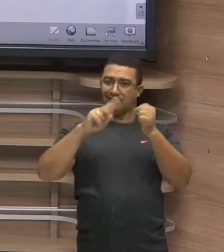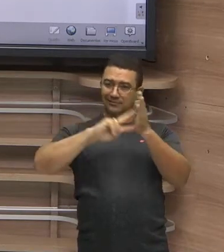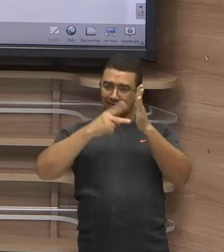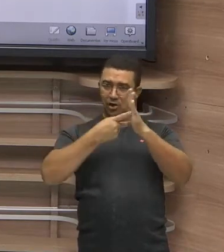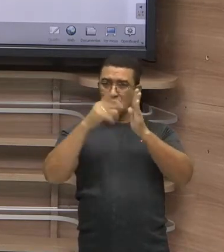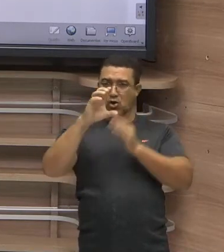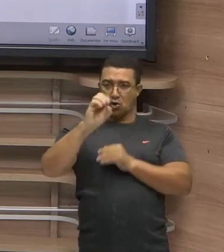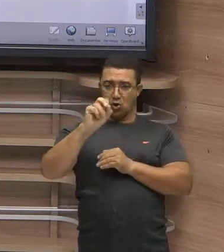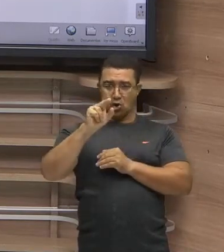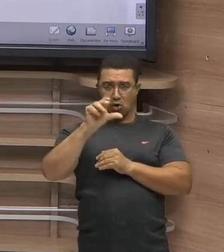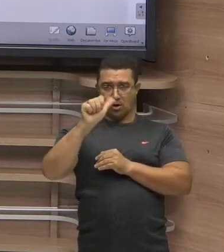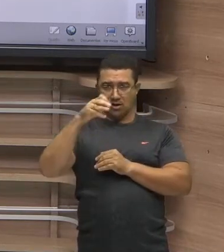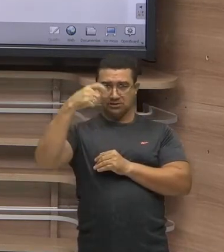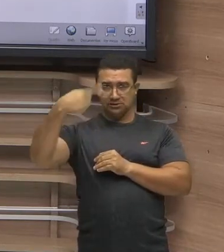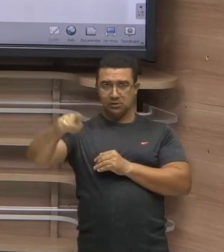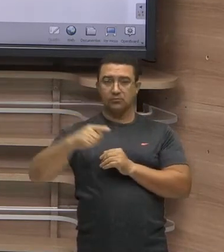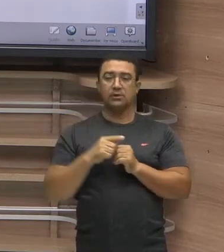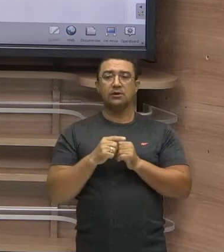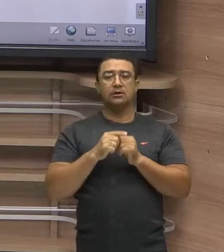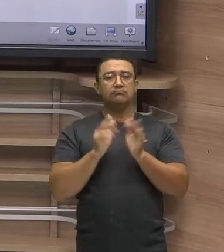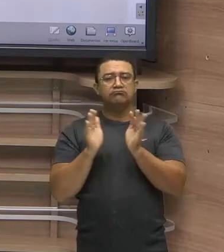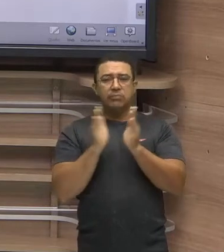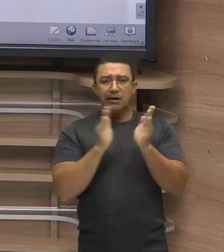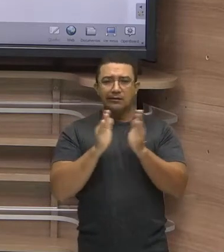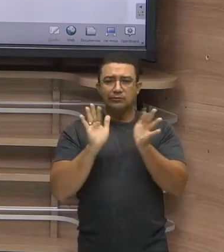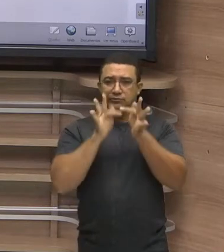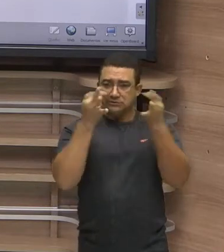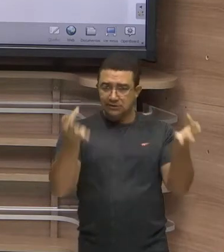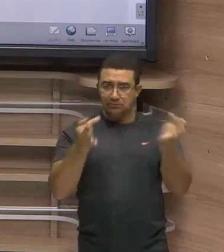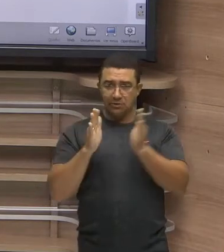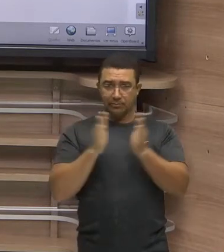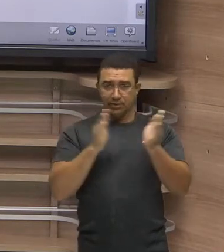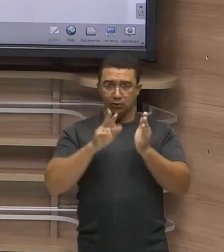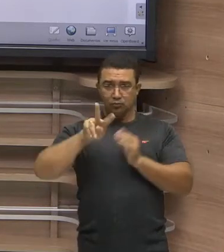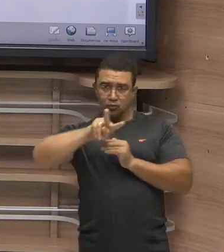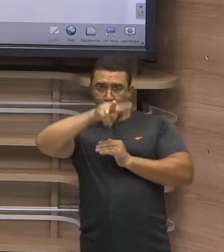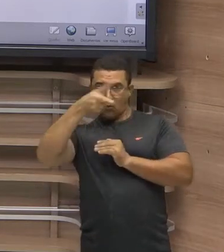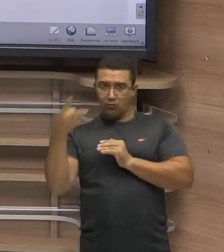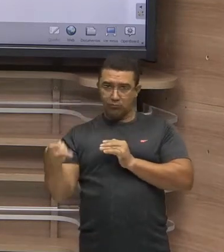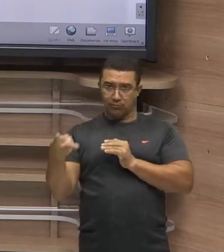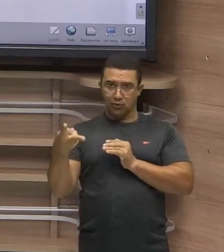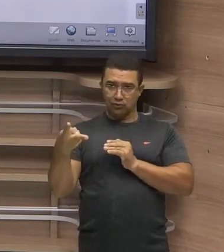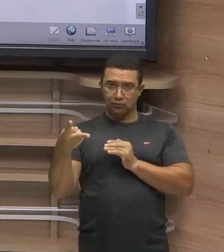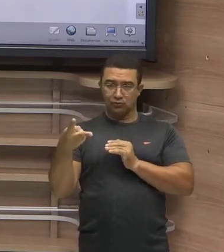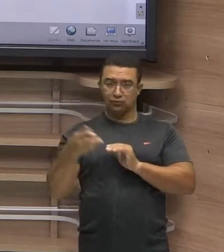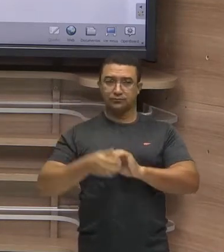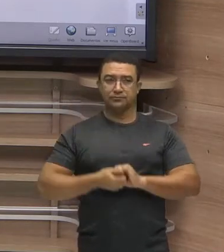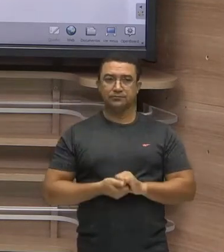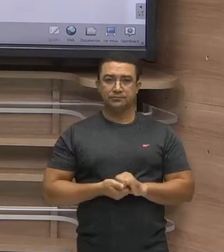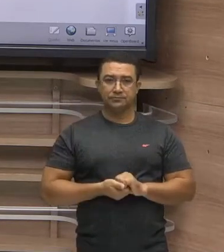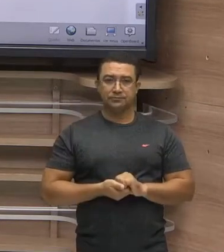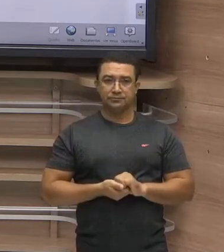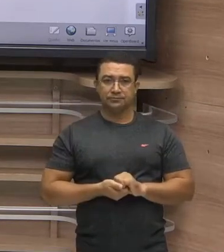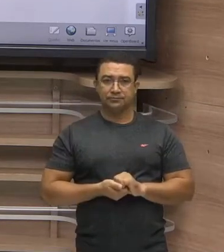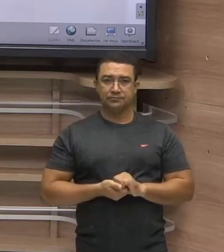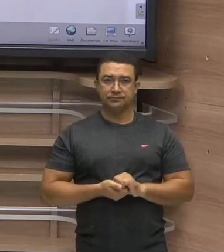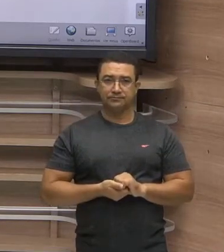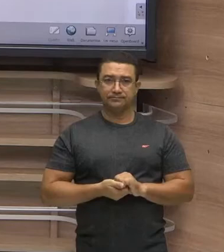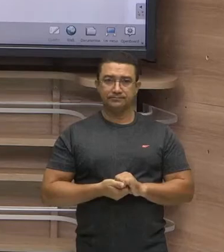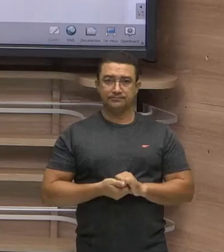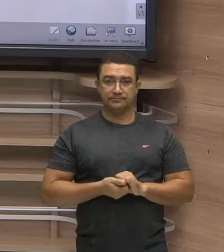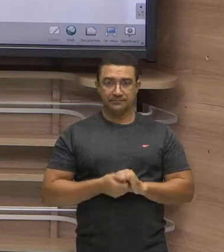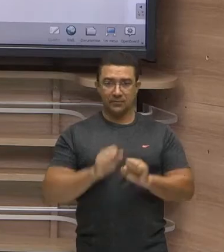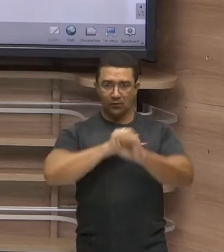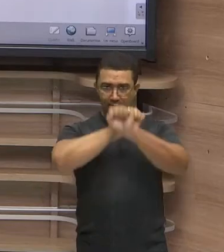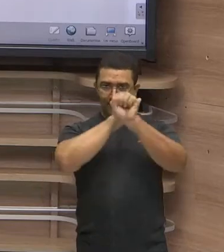Ok? Período simples, ele é composto por uma oração e período composto por 2 ou mais orações. Ficou